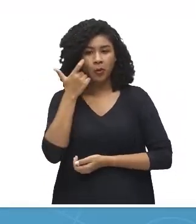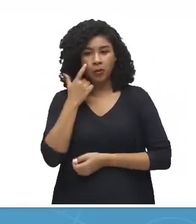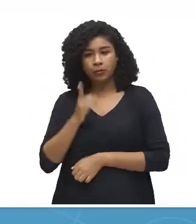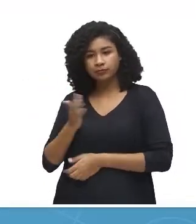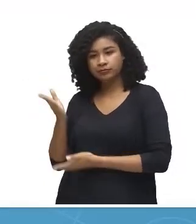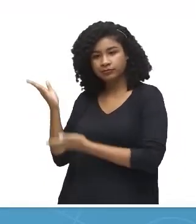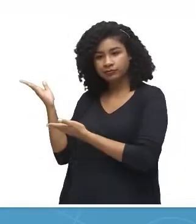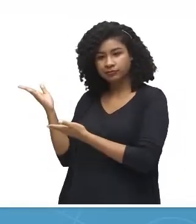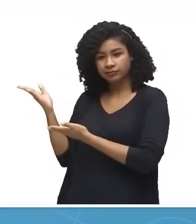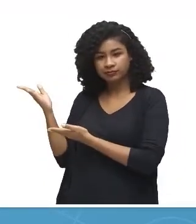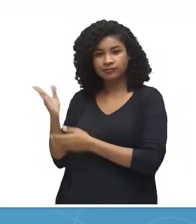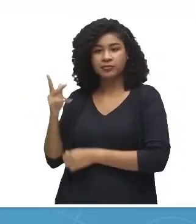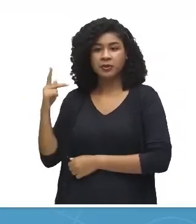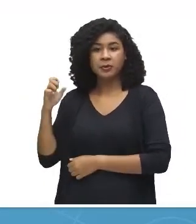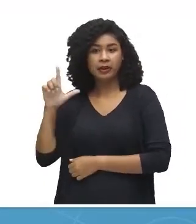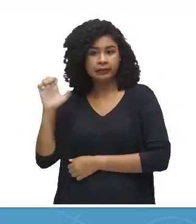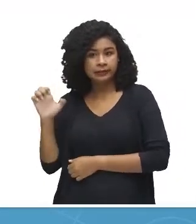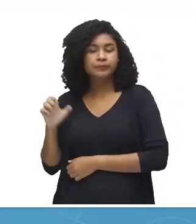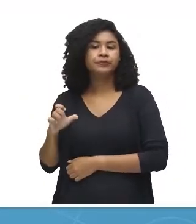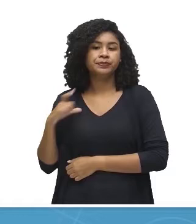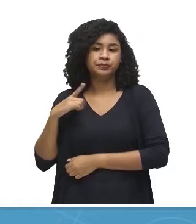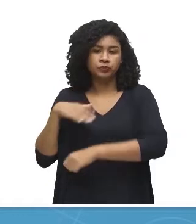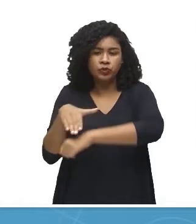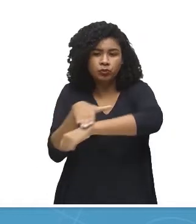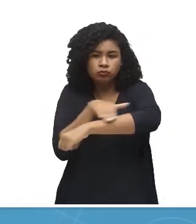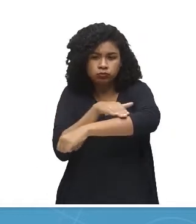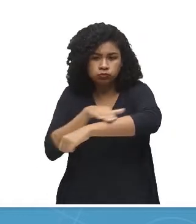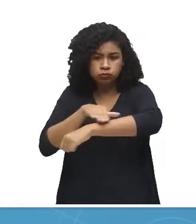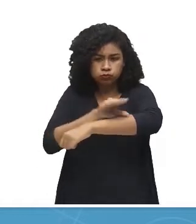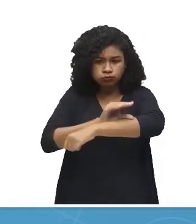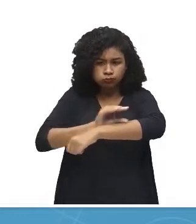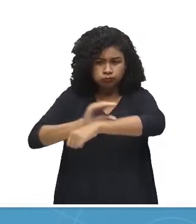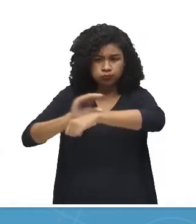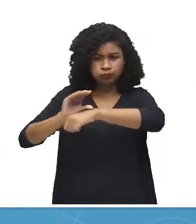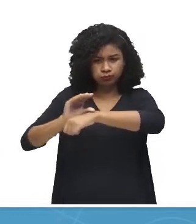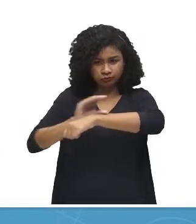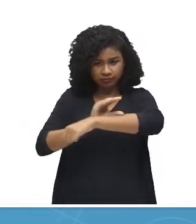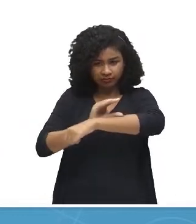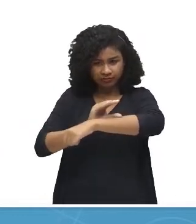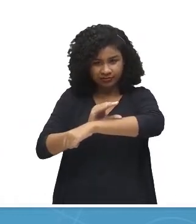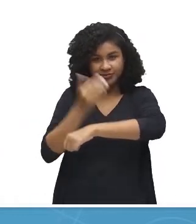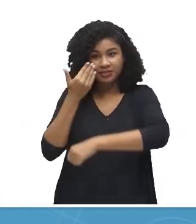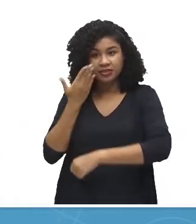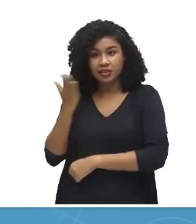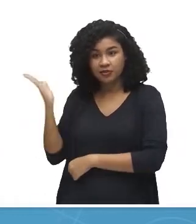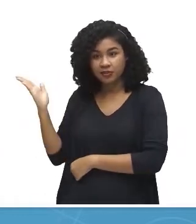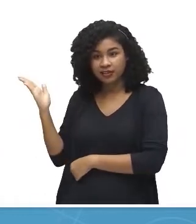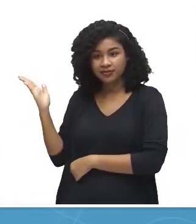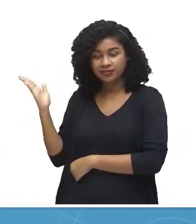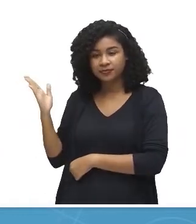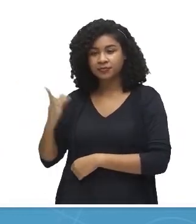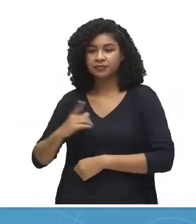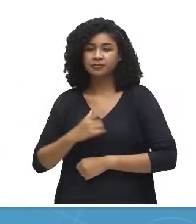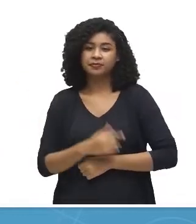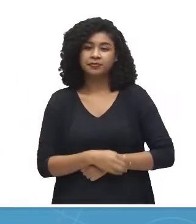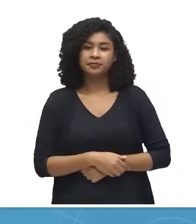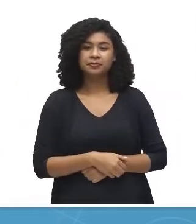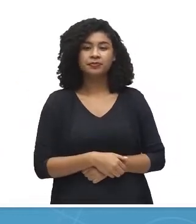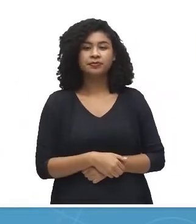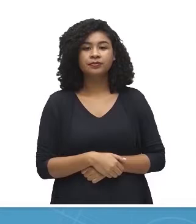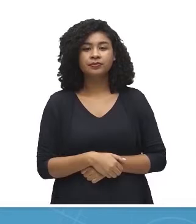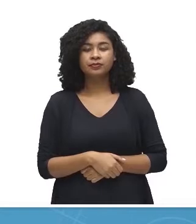da nossa pele. Então, nesse pedacinho aí, a gente já observa, olha só, temos os pelos, né, saindo ali de